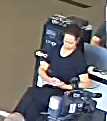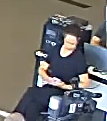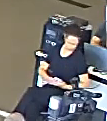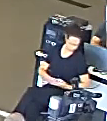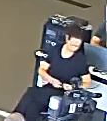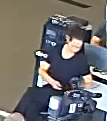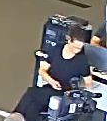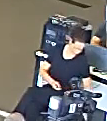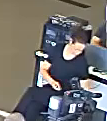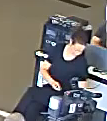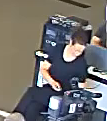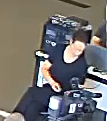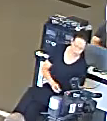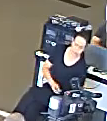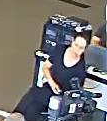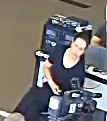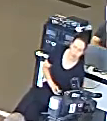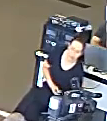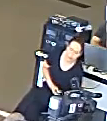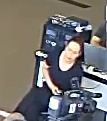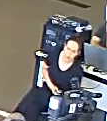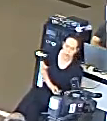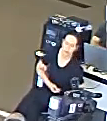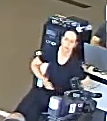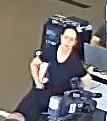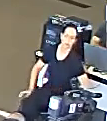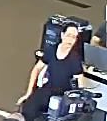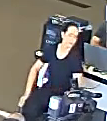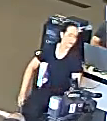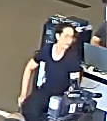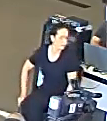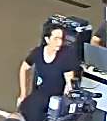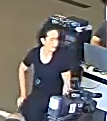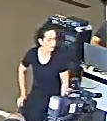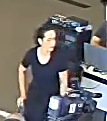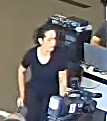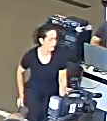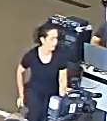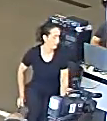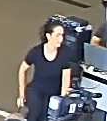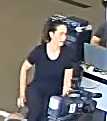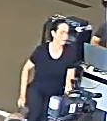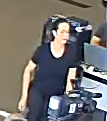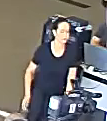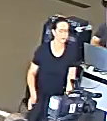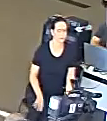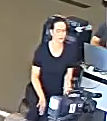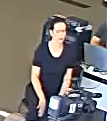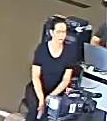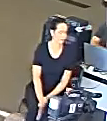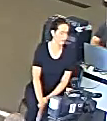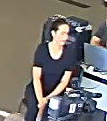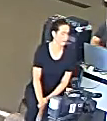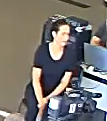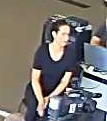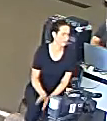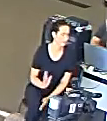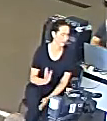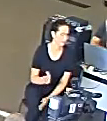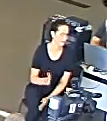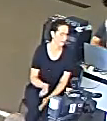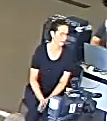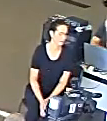devemos fechar as janelas temos que olhar paraos lados pros vizinhos pros necessitados Por quê o dia de amanhã nós